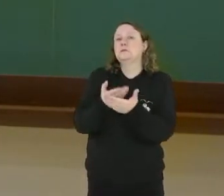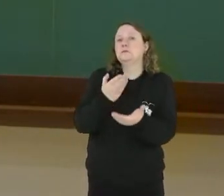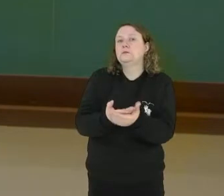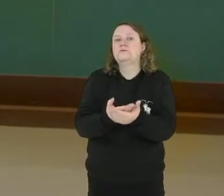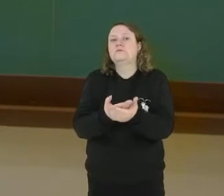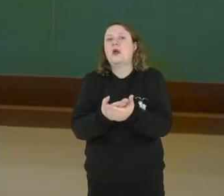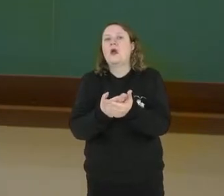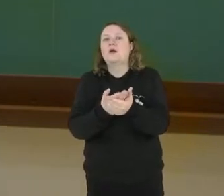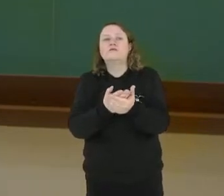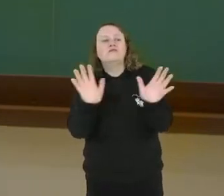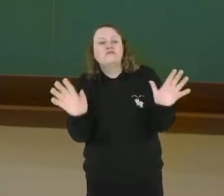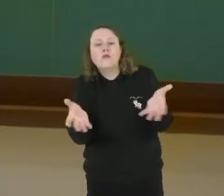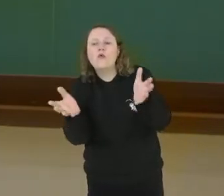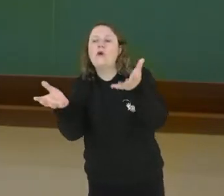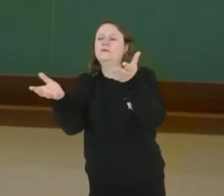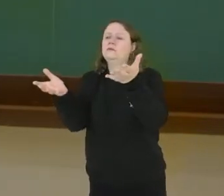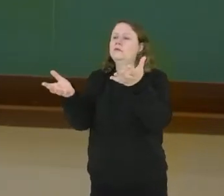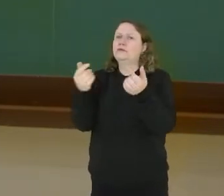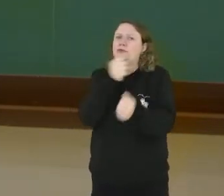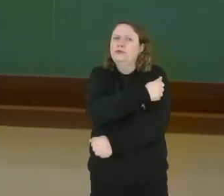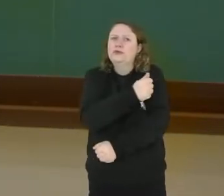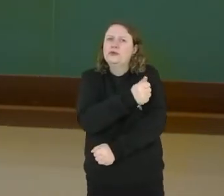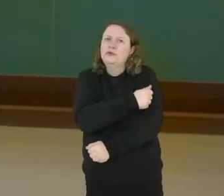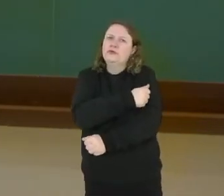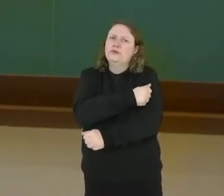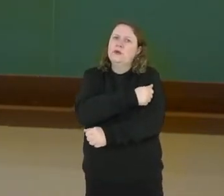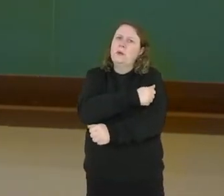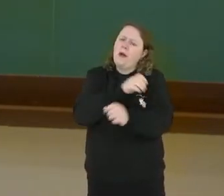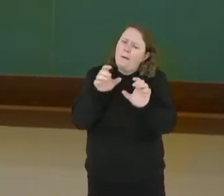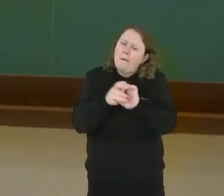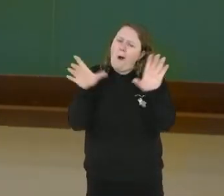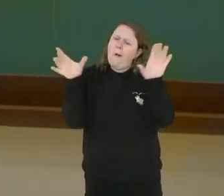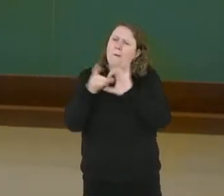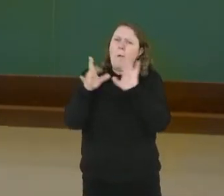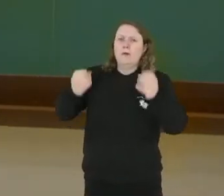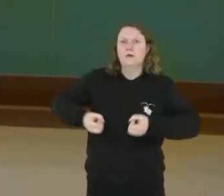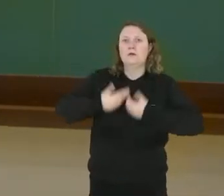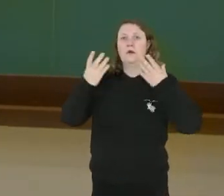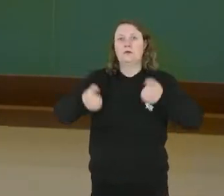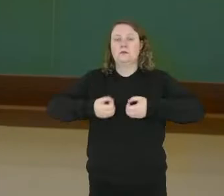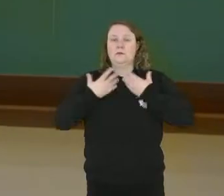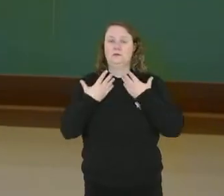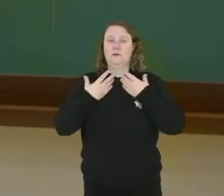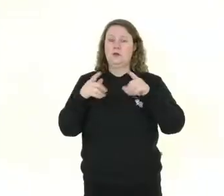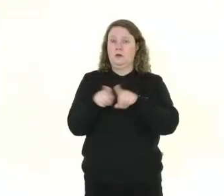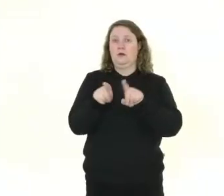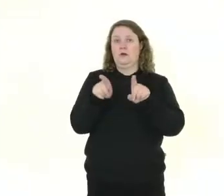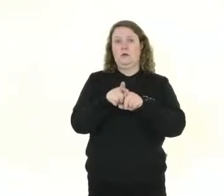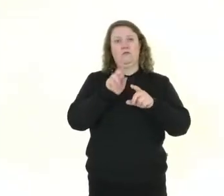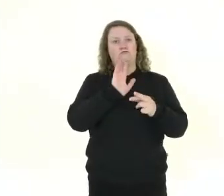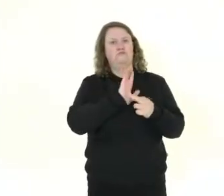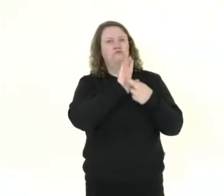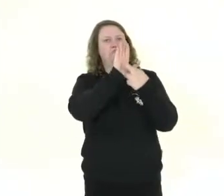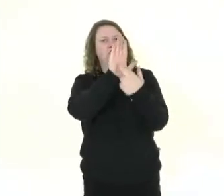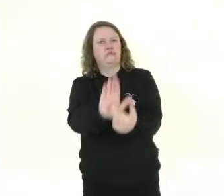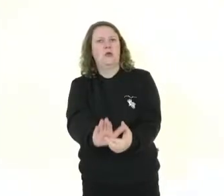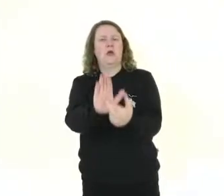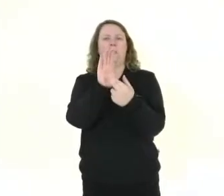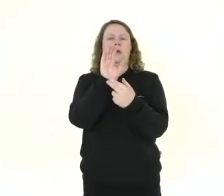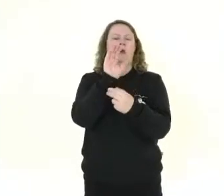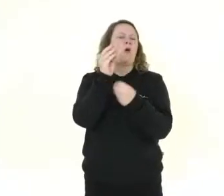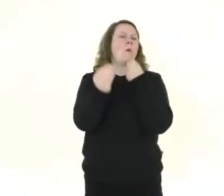vocês, expressar-se livremente as criações do seu mundo interno, representando-as na forma de papel,